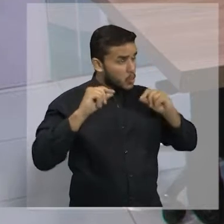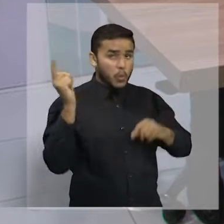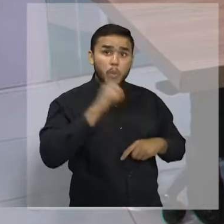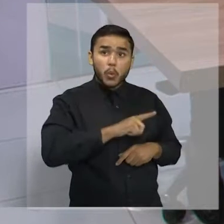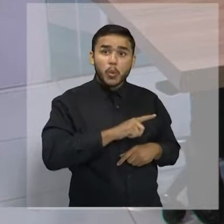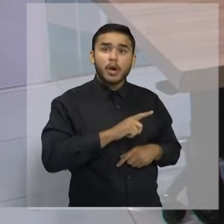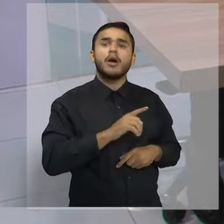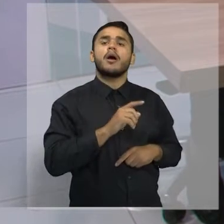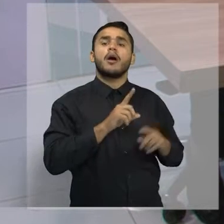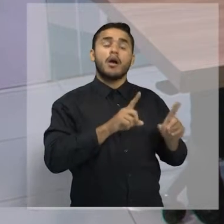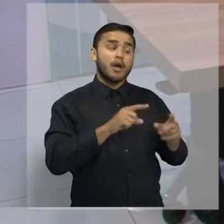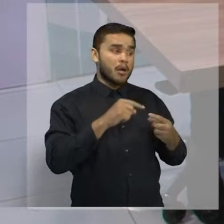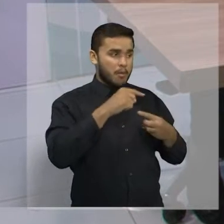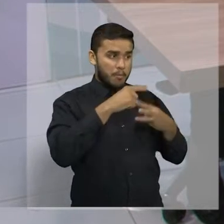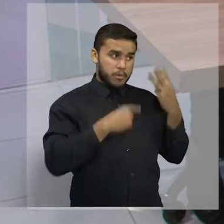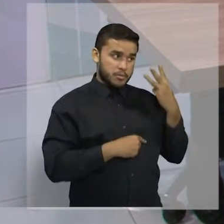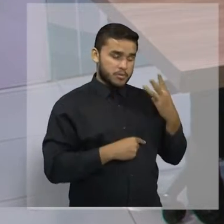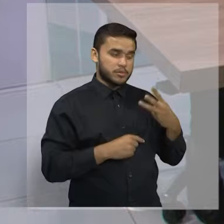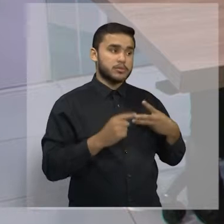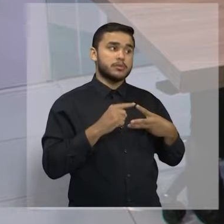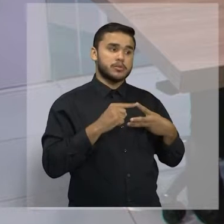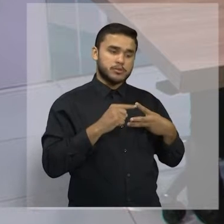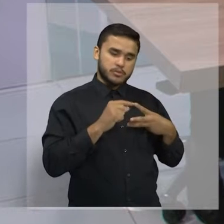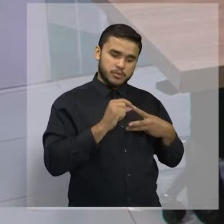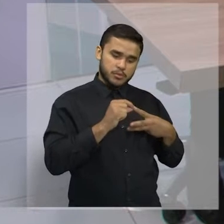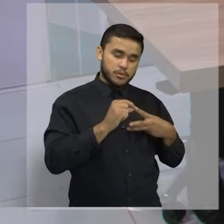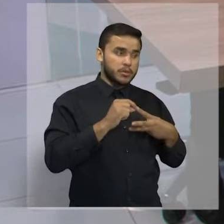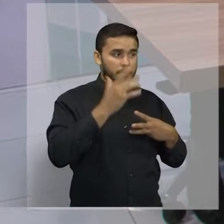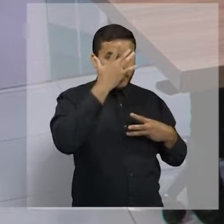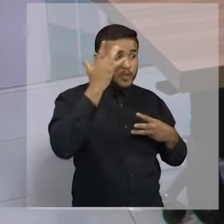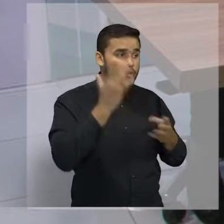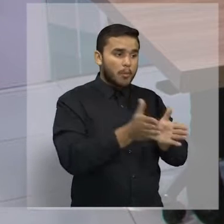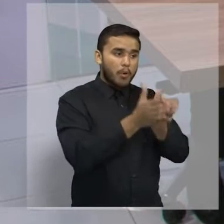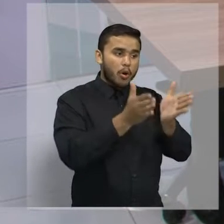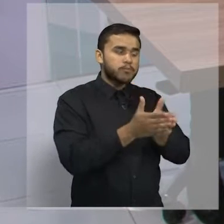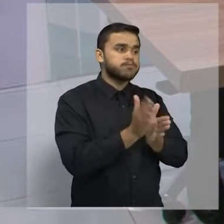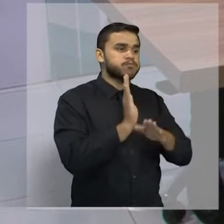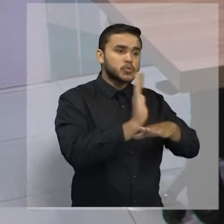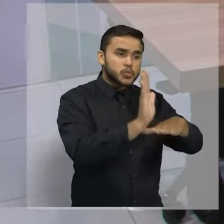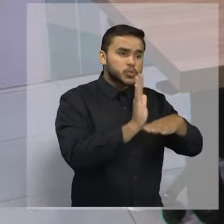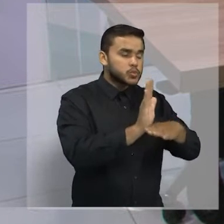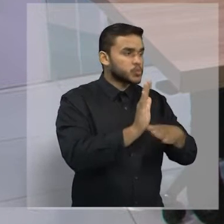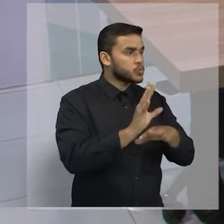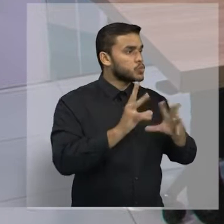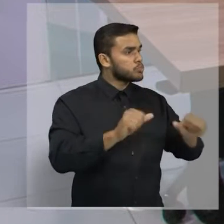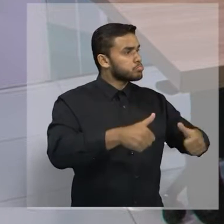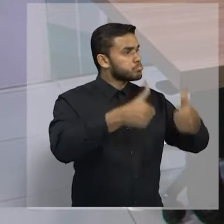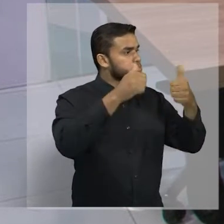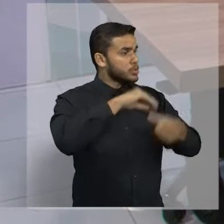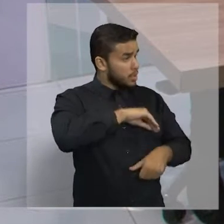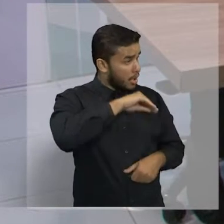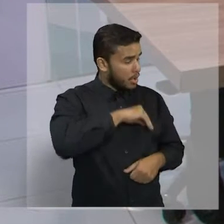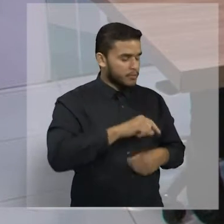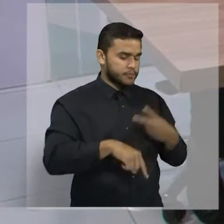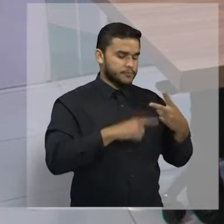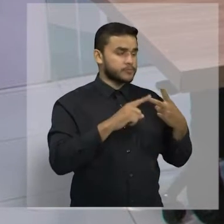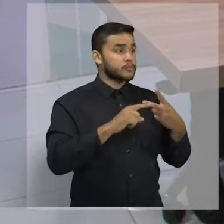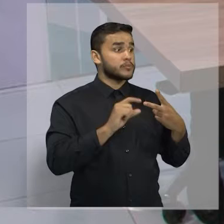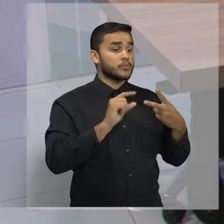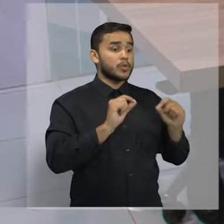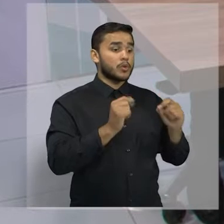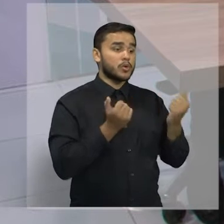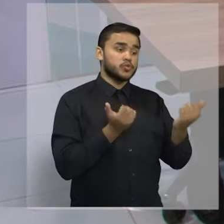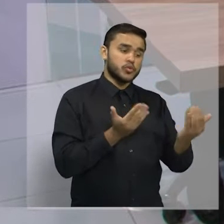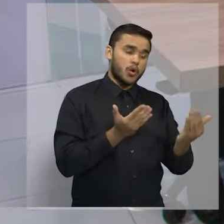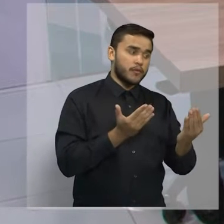ele precisa de 3 focos. O primeiro, combate à pobreza. O segundo, um sistema de repartição que garanta a renda para